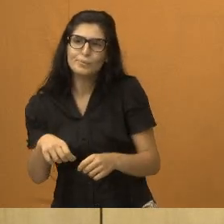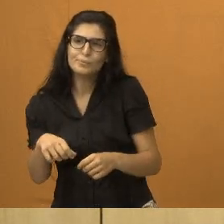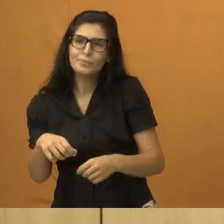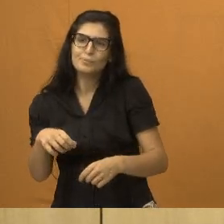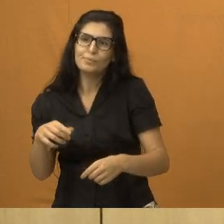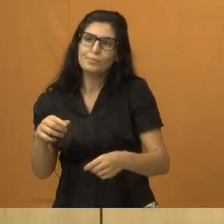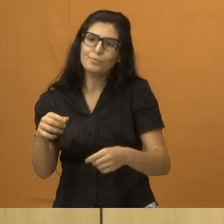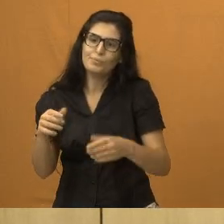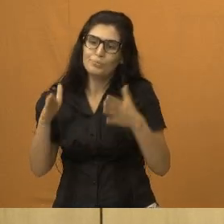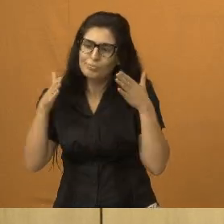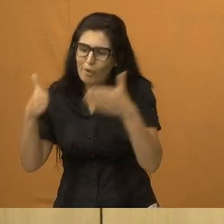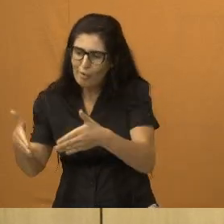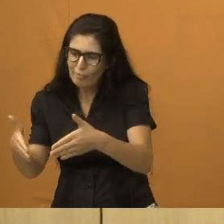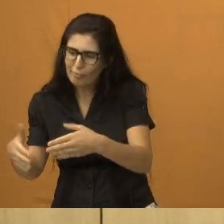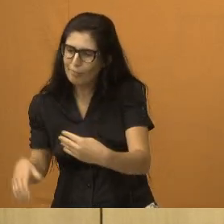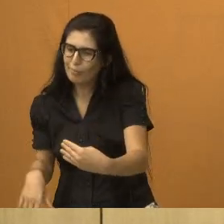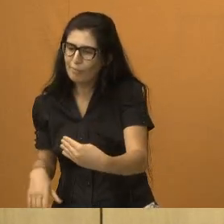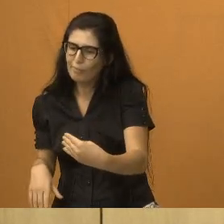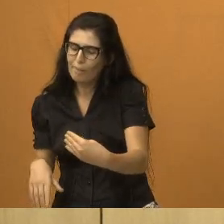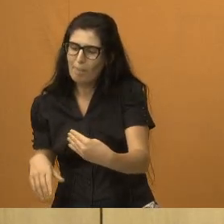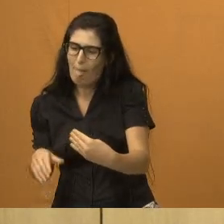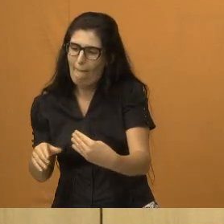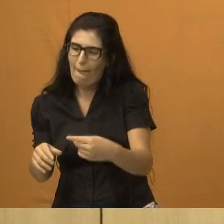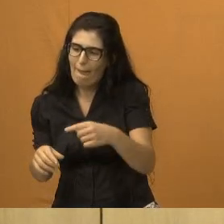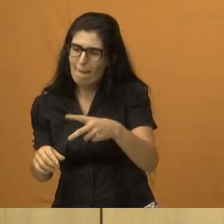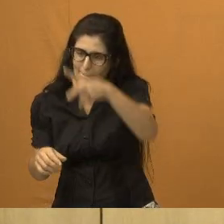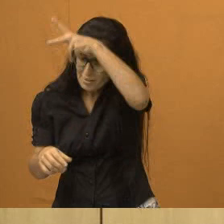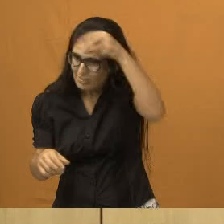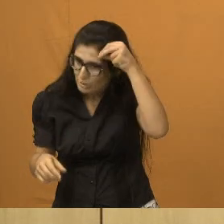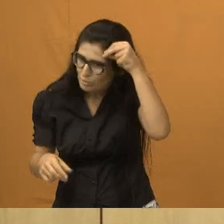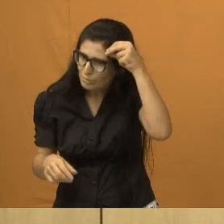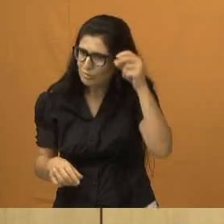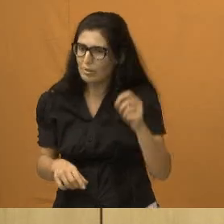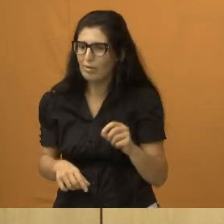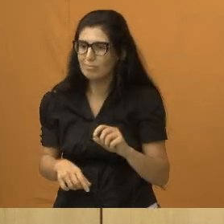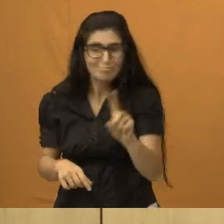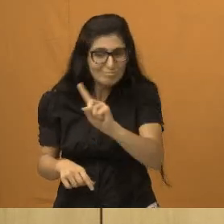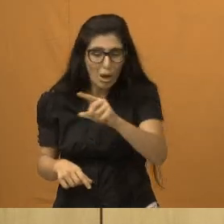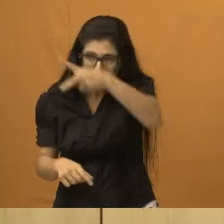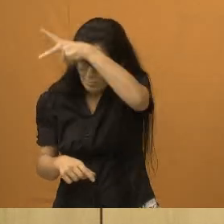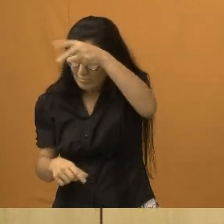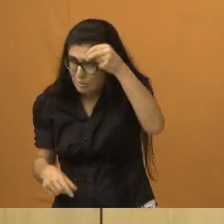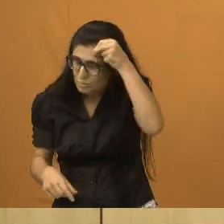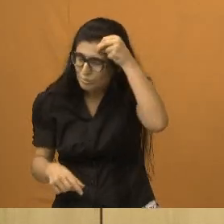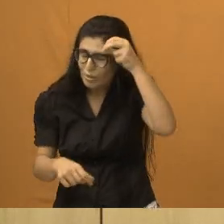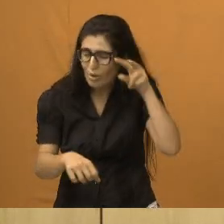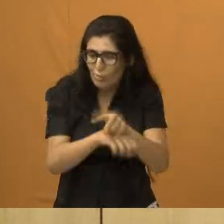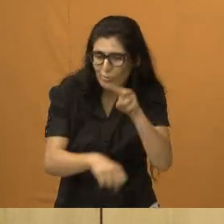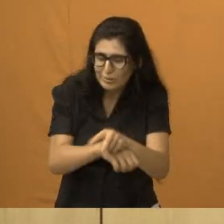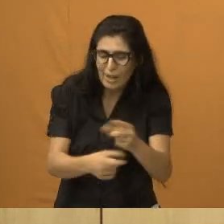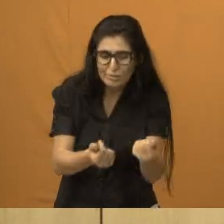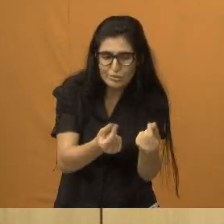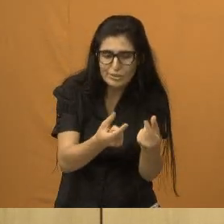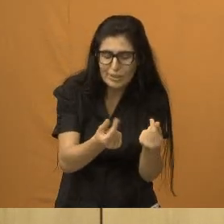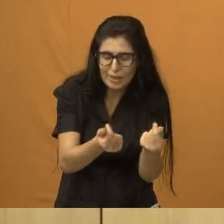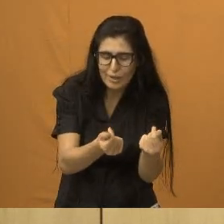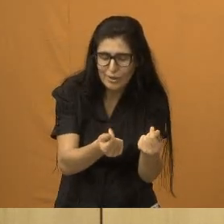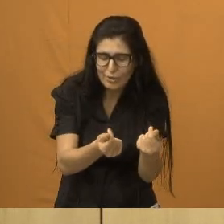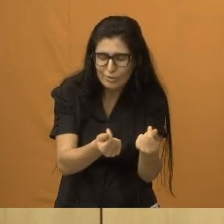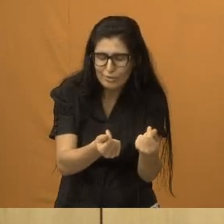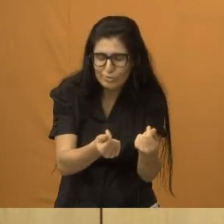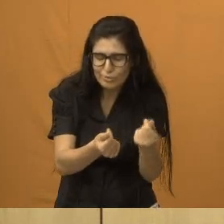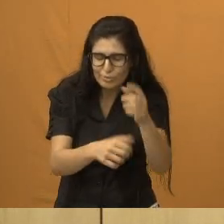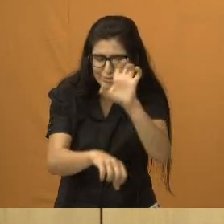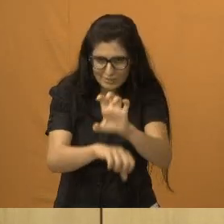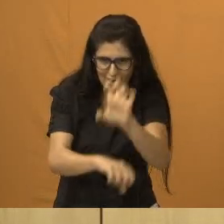Perfeita colocação. Nesse caso, não sei, acho que nem seria o Finanças, seria mais, acho que a Procuradoria responder essa